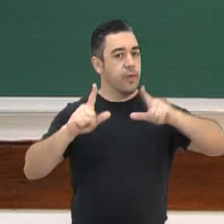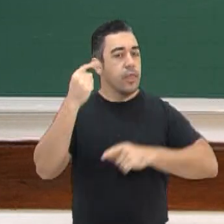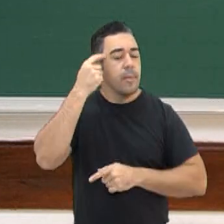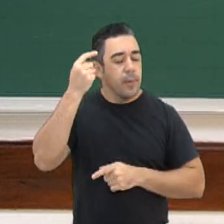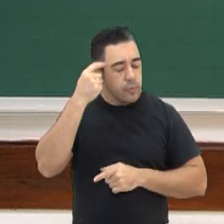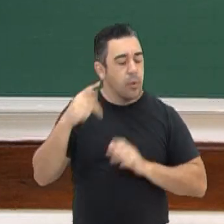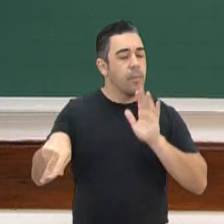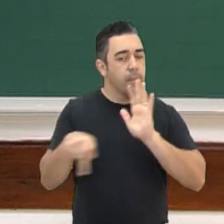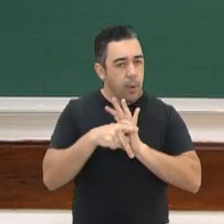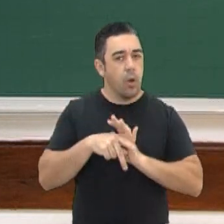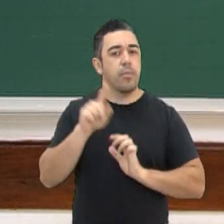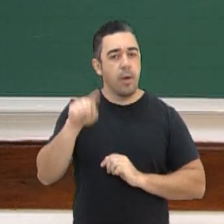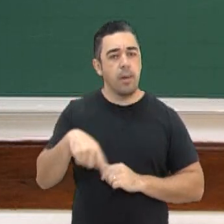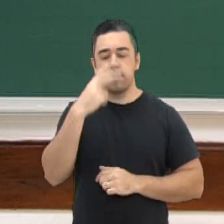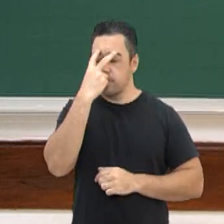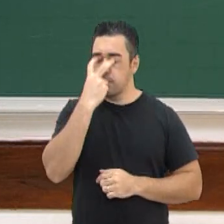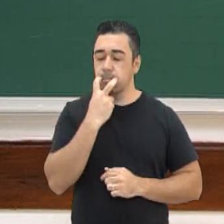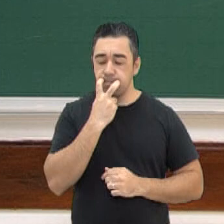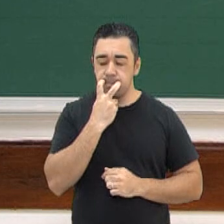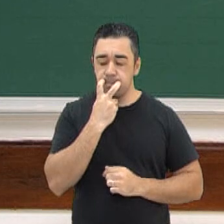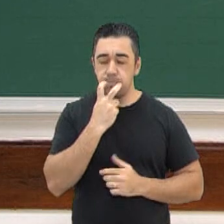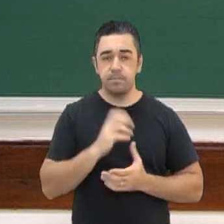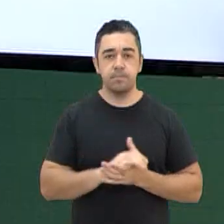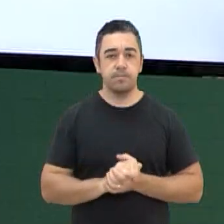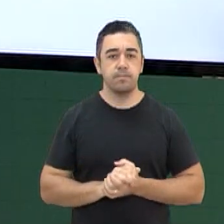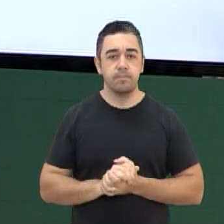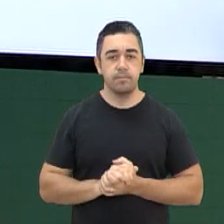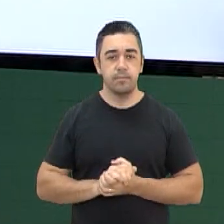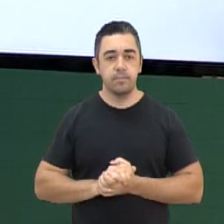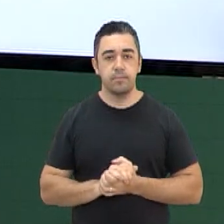para pessoas com deficiência visual.